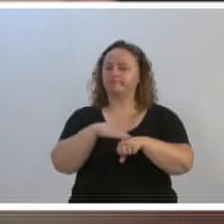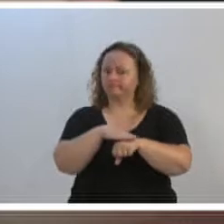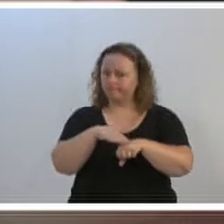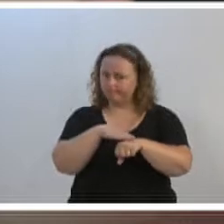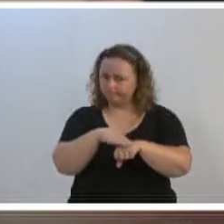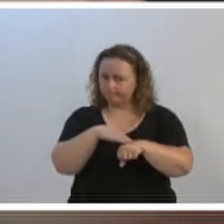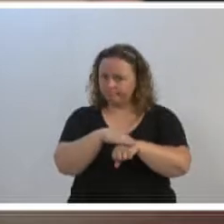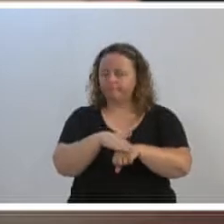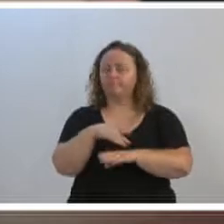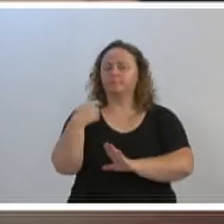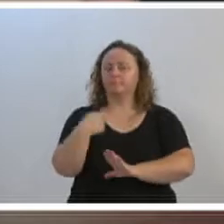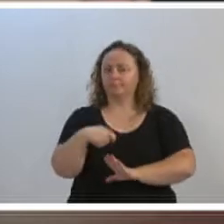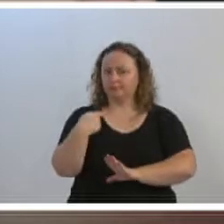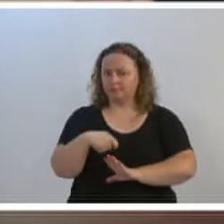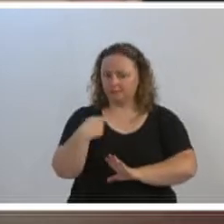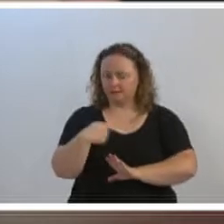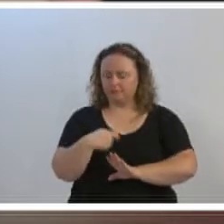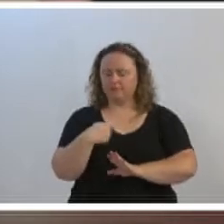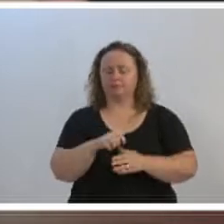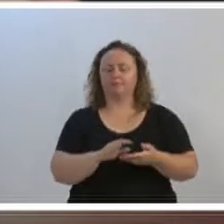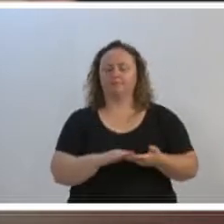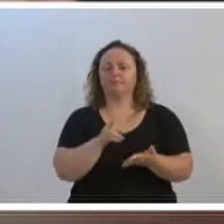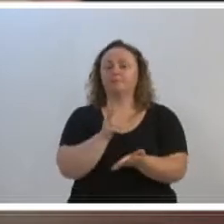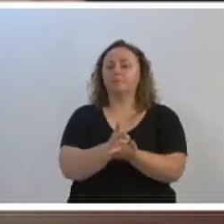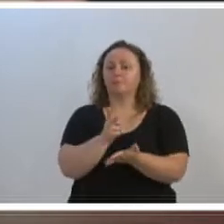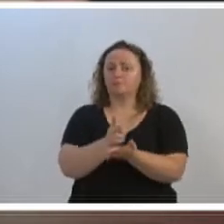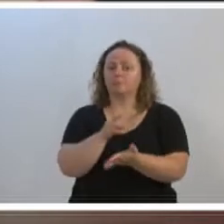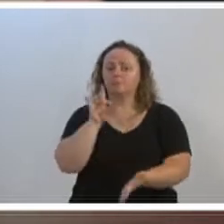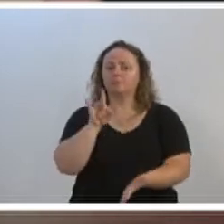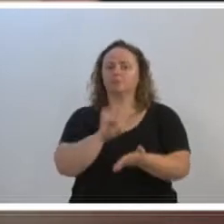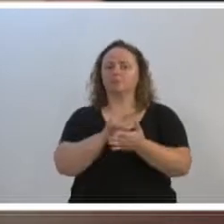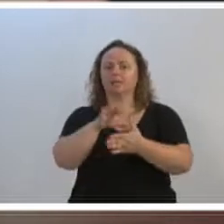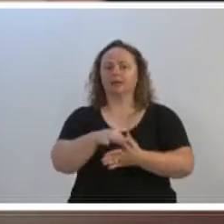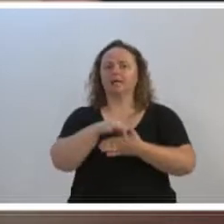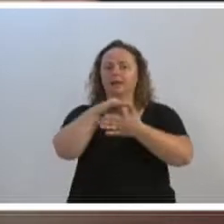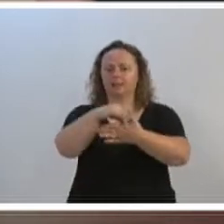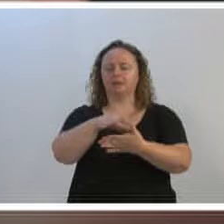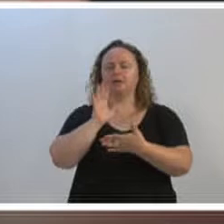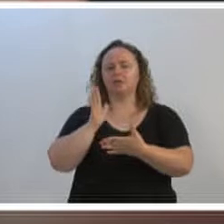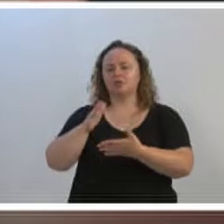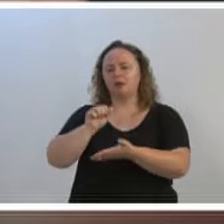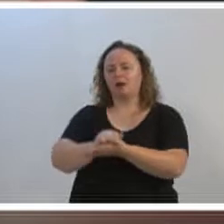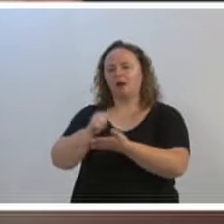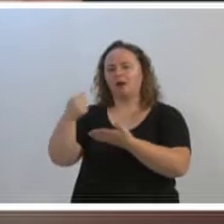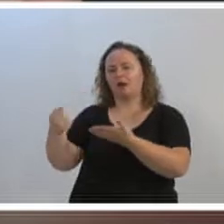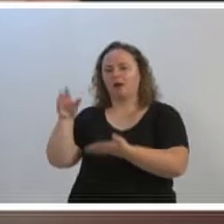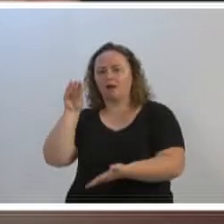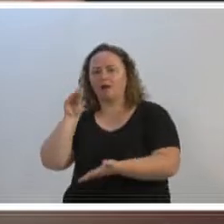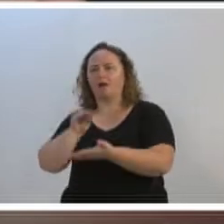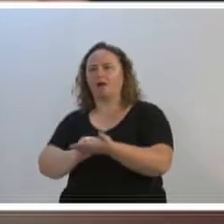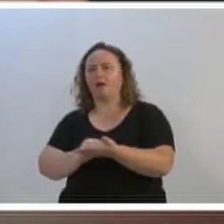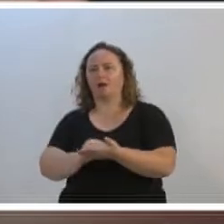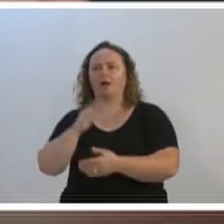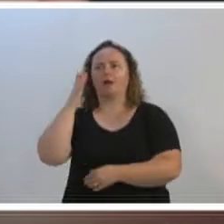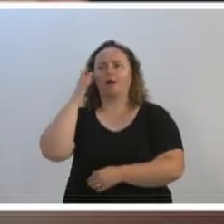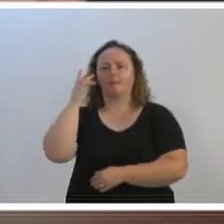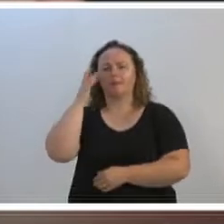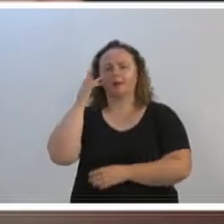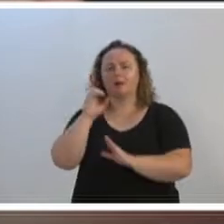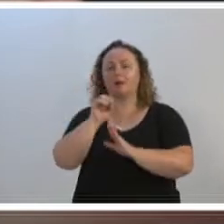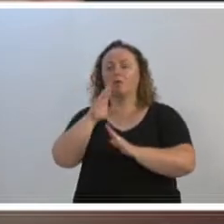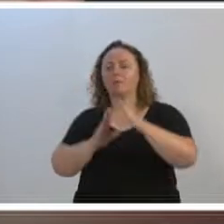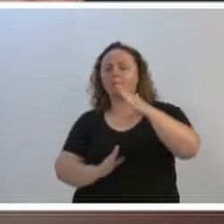tá? Essa conversa está mantida. O líder do governo já está preparando a agenda, se der amanhã ou se